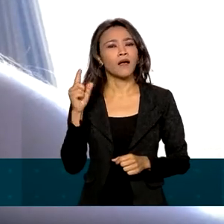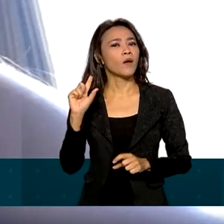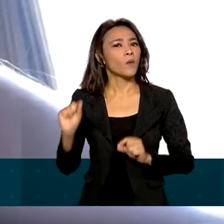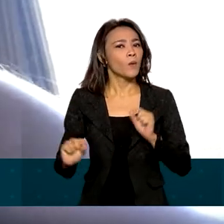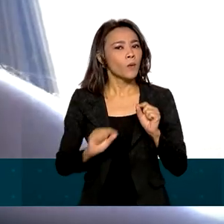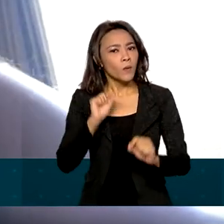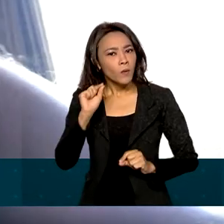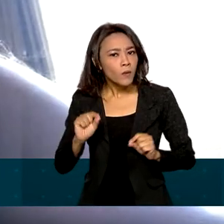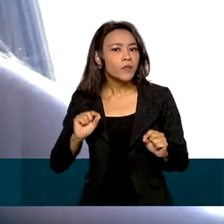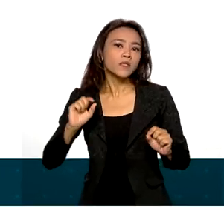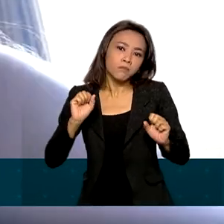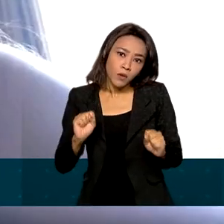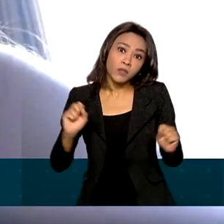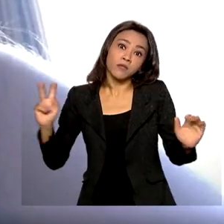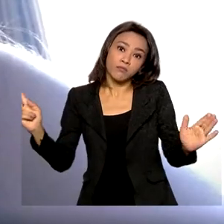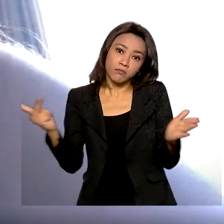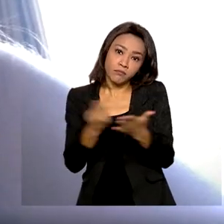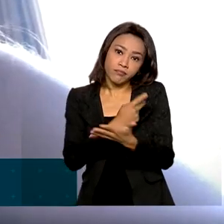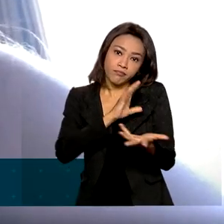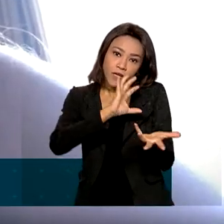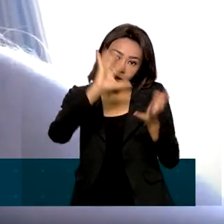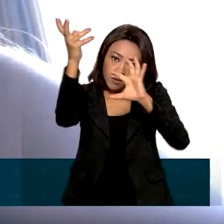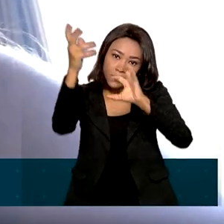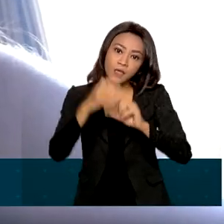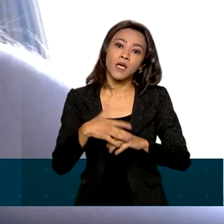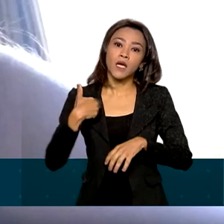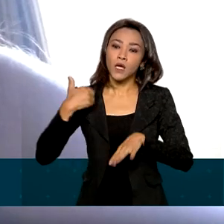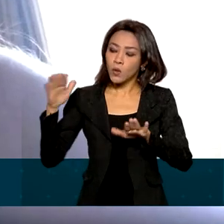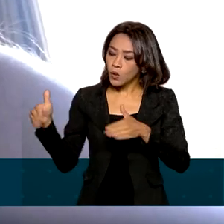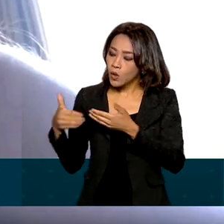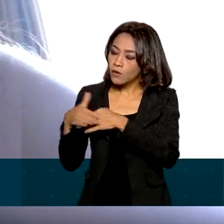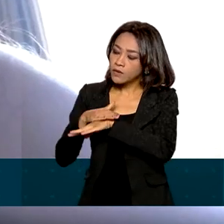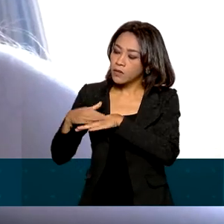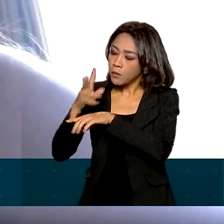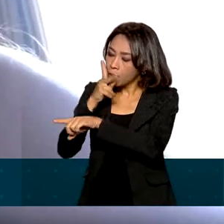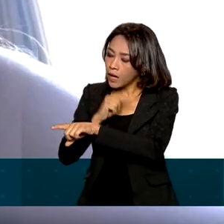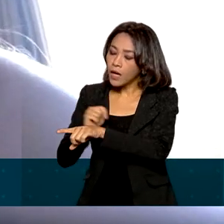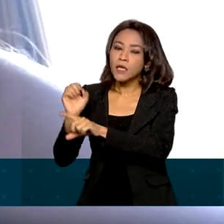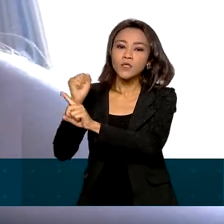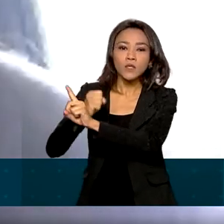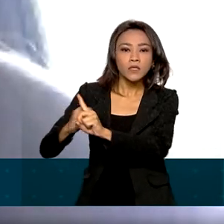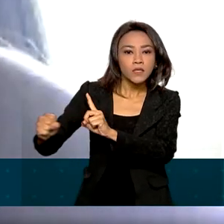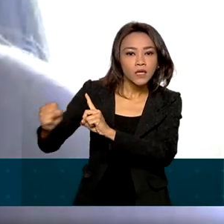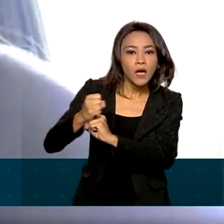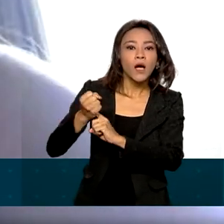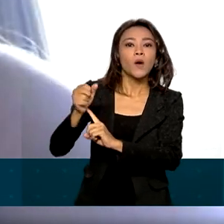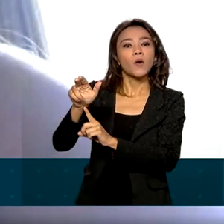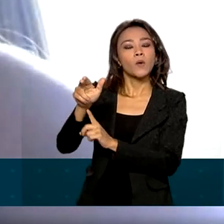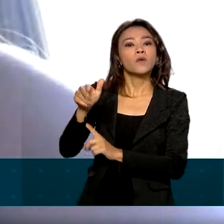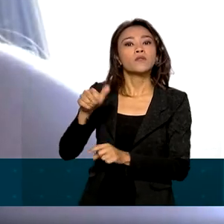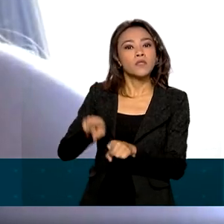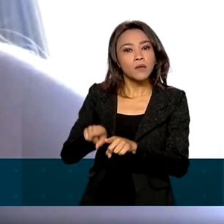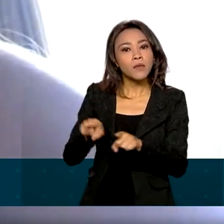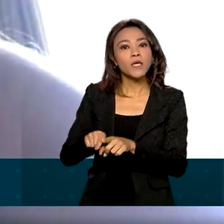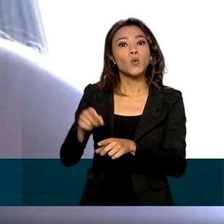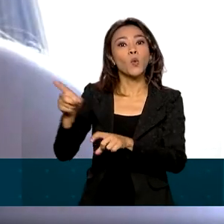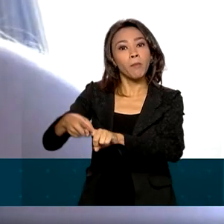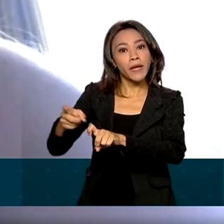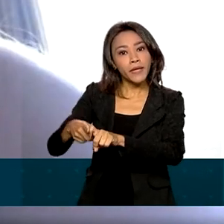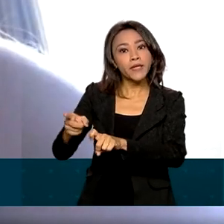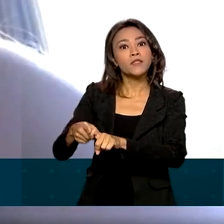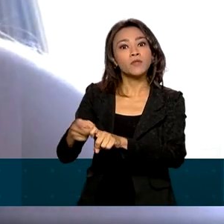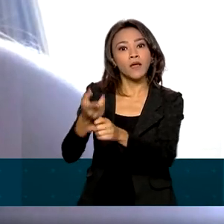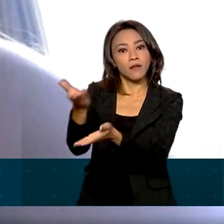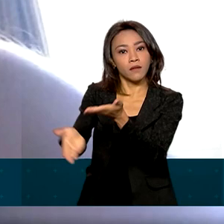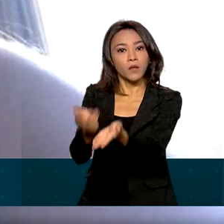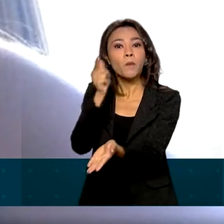isso é uma realidade possível. Eu conversei com os meus pais, assistente social, o médico que atendeu a minha irmã. A gente